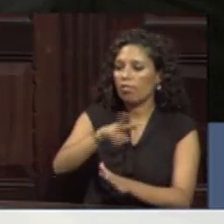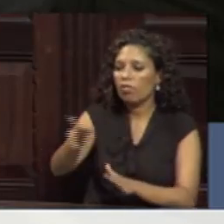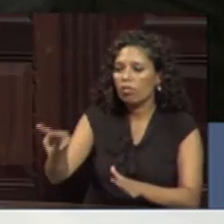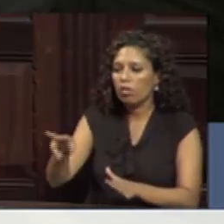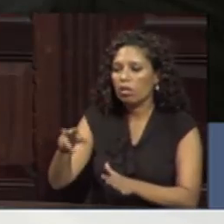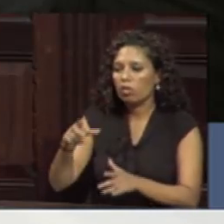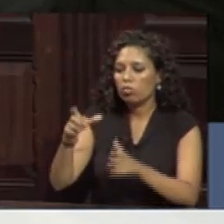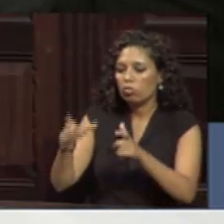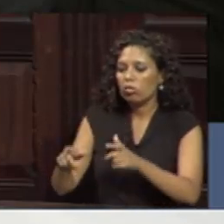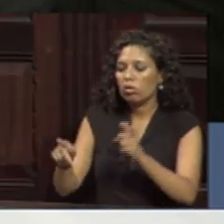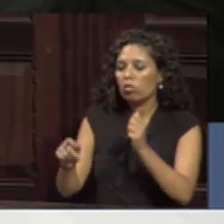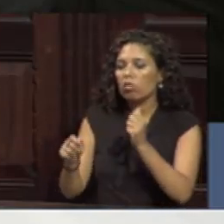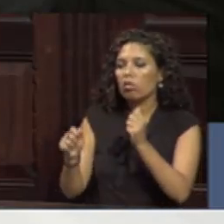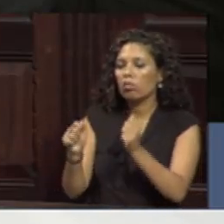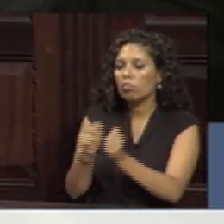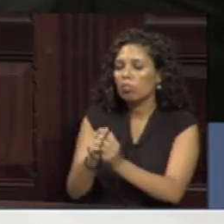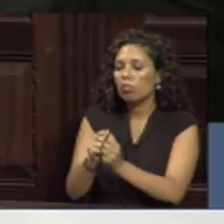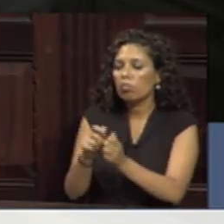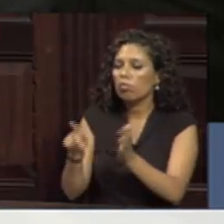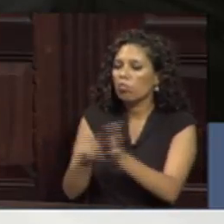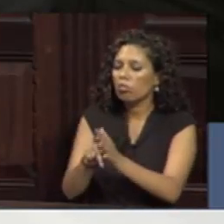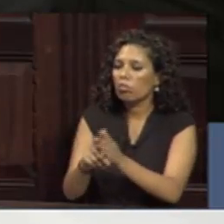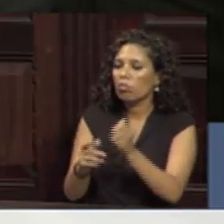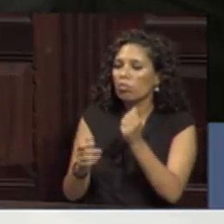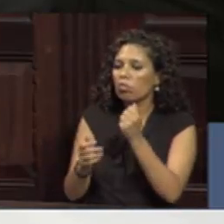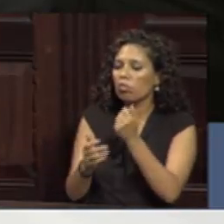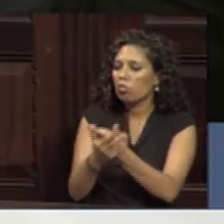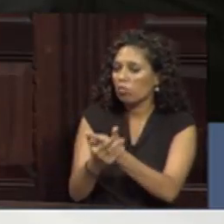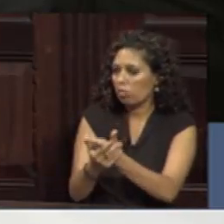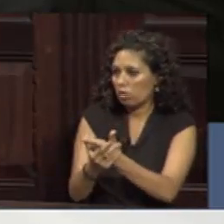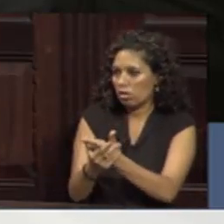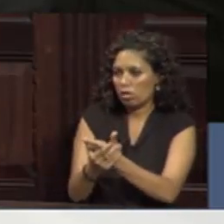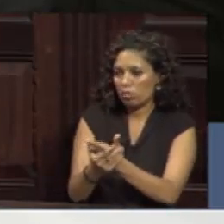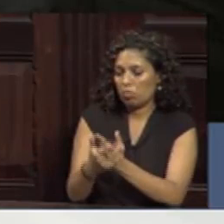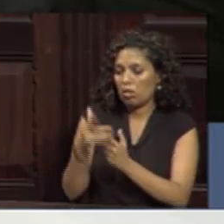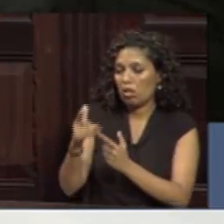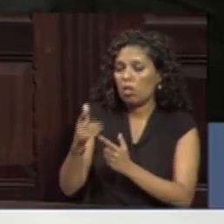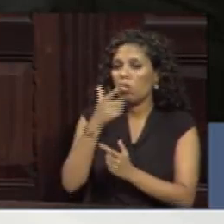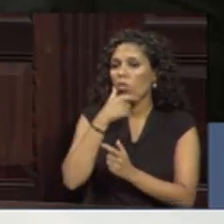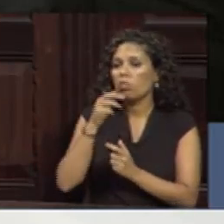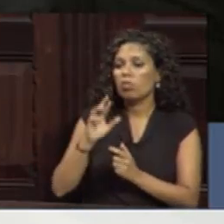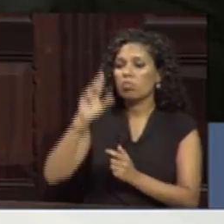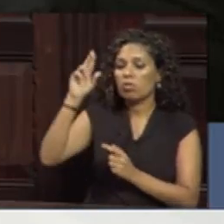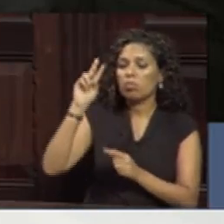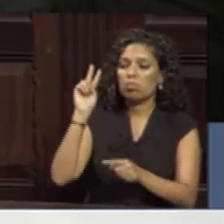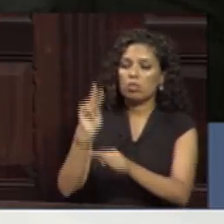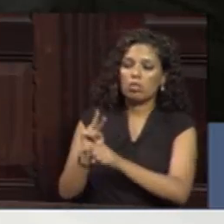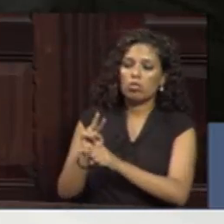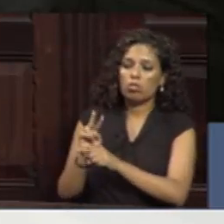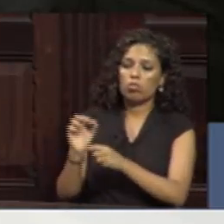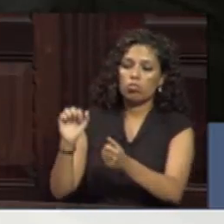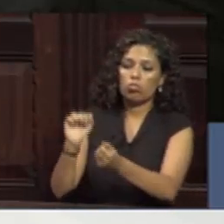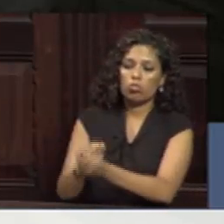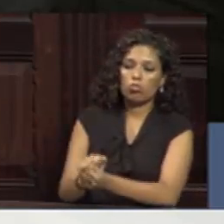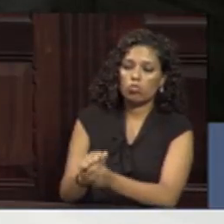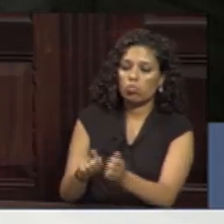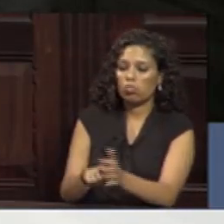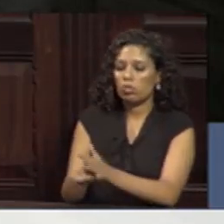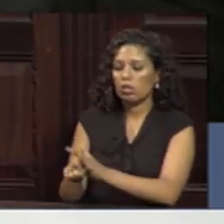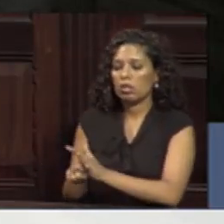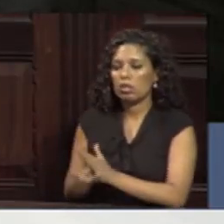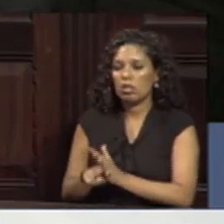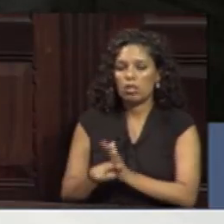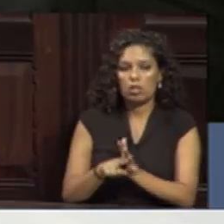que ele, enquanto chefe da Polícia Civil, estava acompanhando de perto as primeiras ações